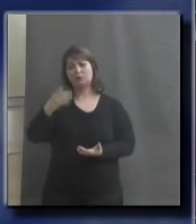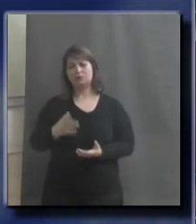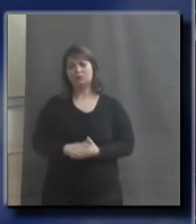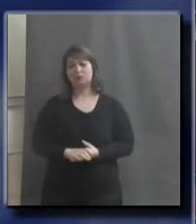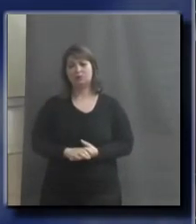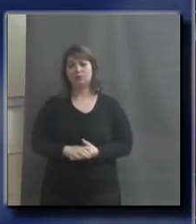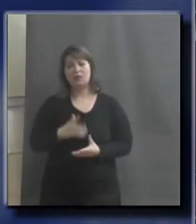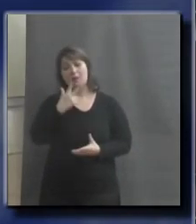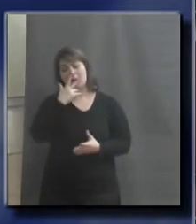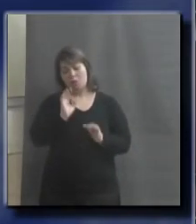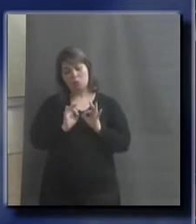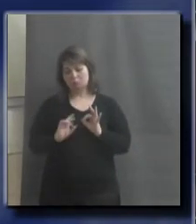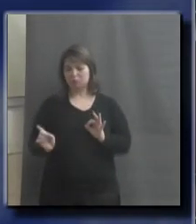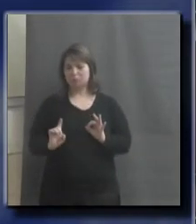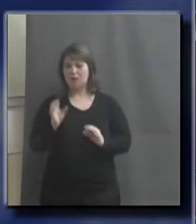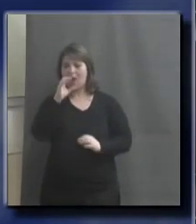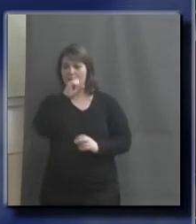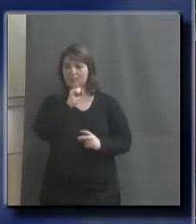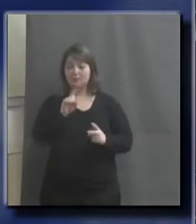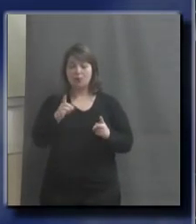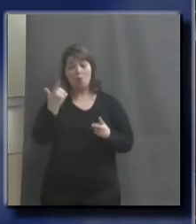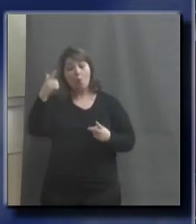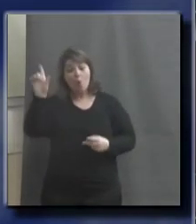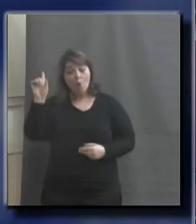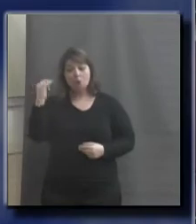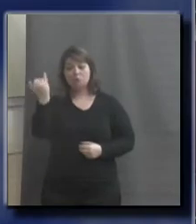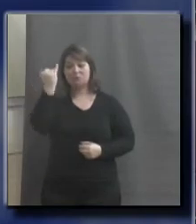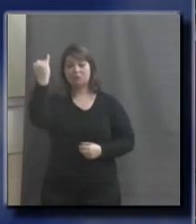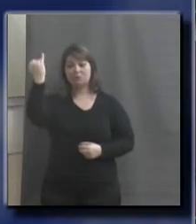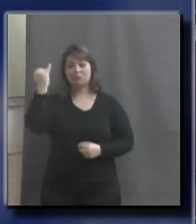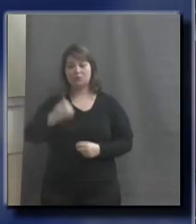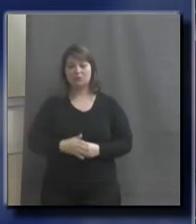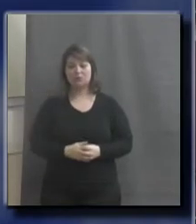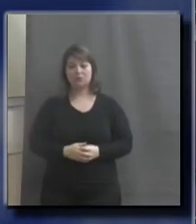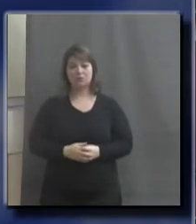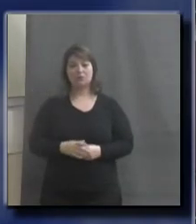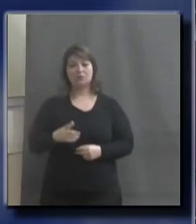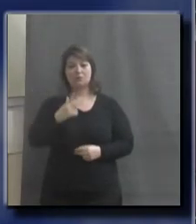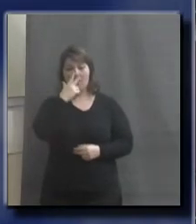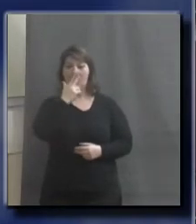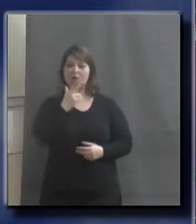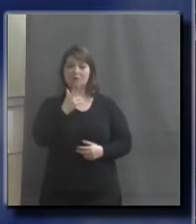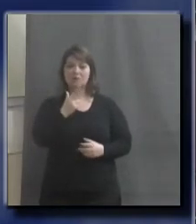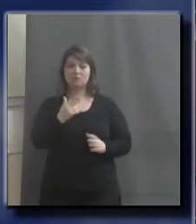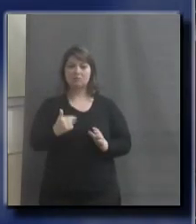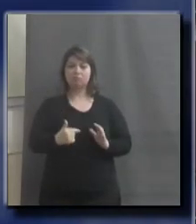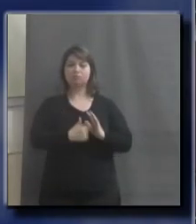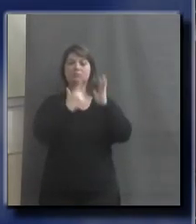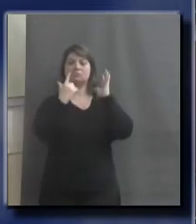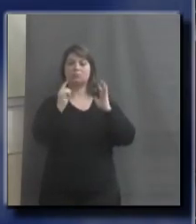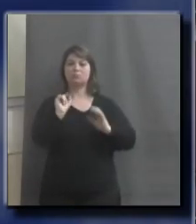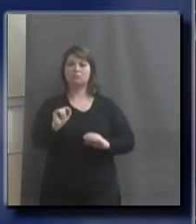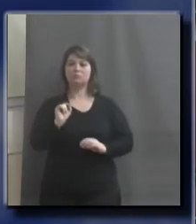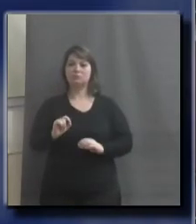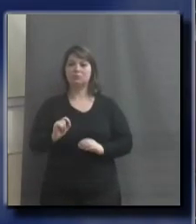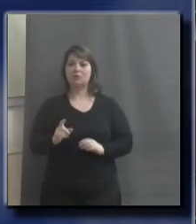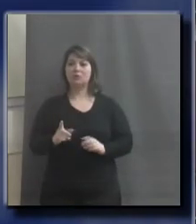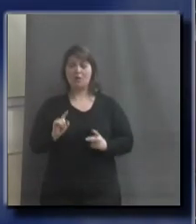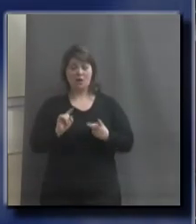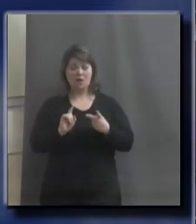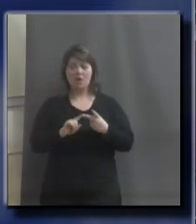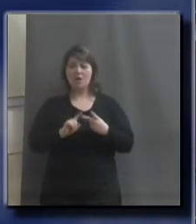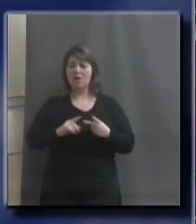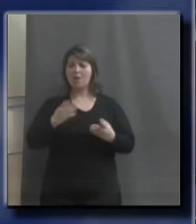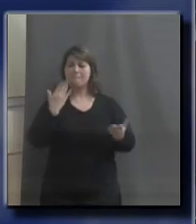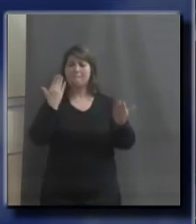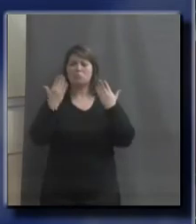não delongar muito, eu acho que também tem um outro debate que nos afeta, que é, afinal de contas, o que é a psicologia, né?